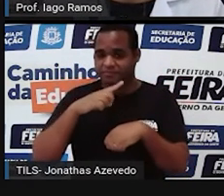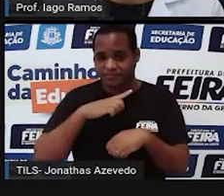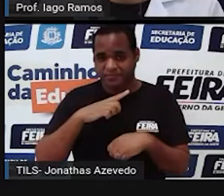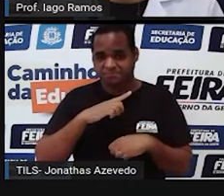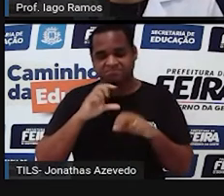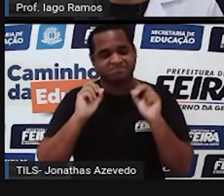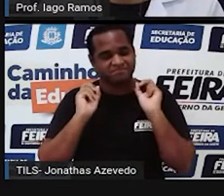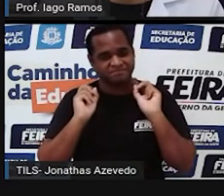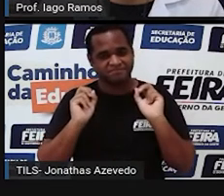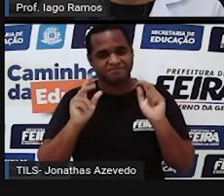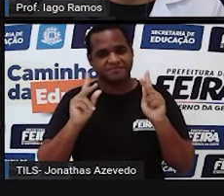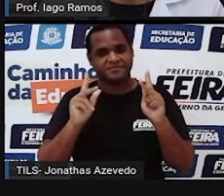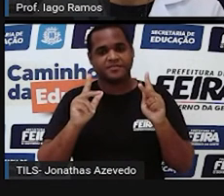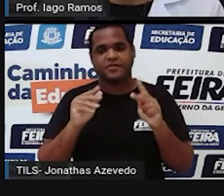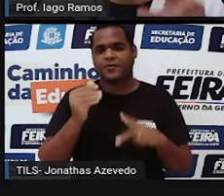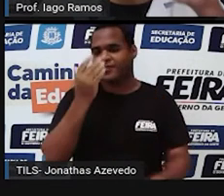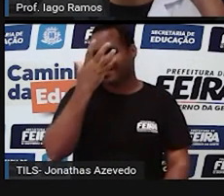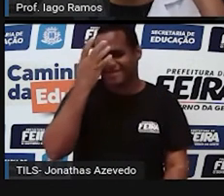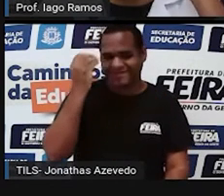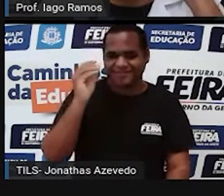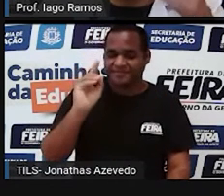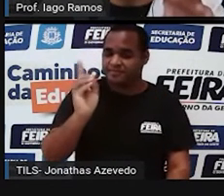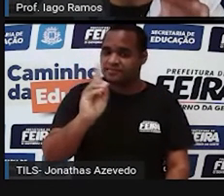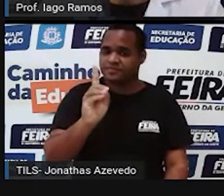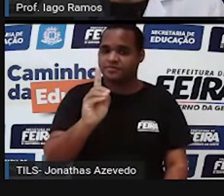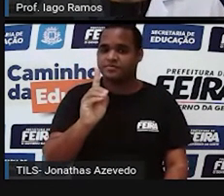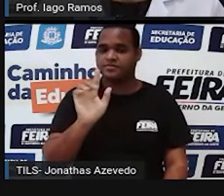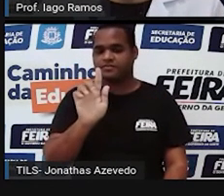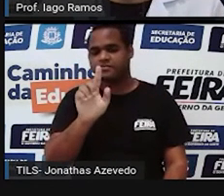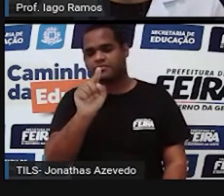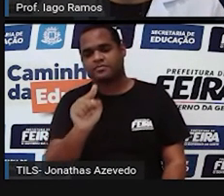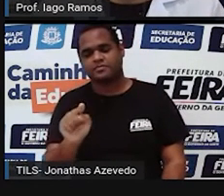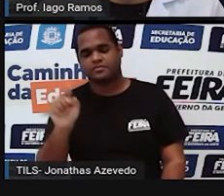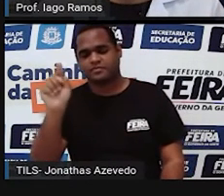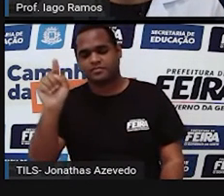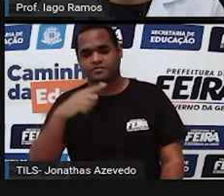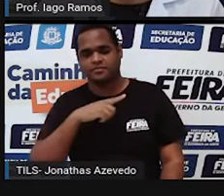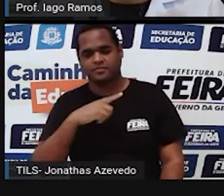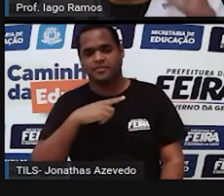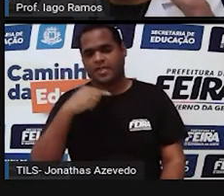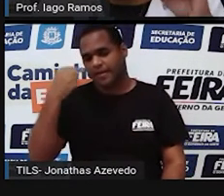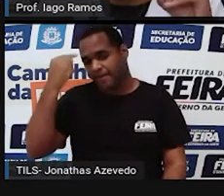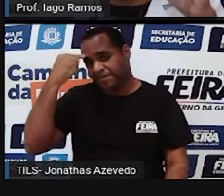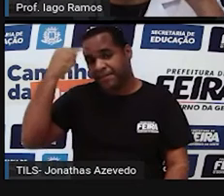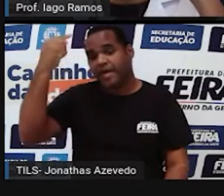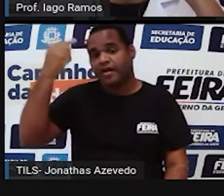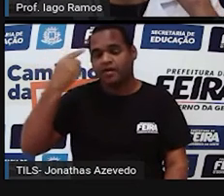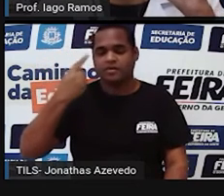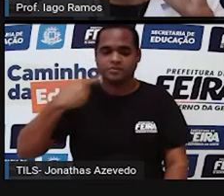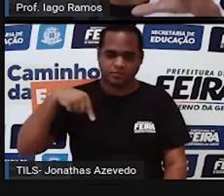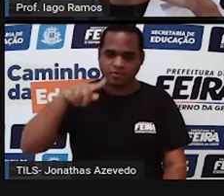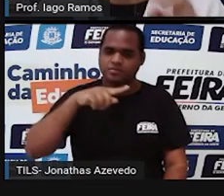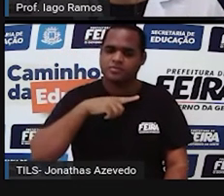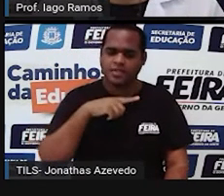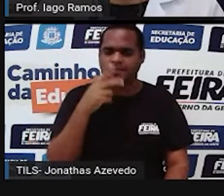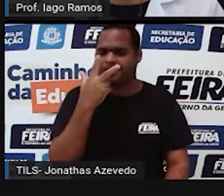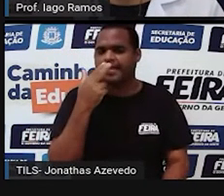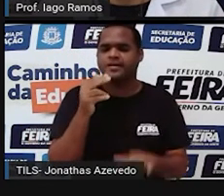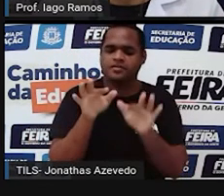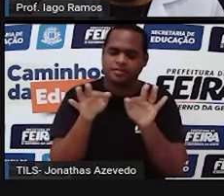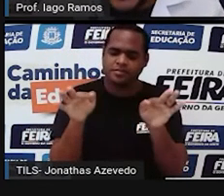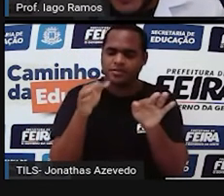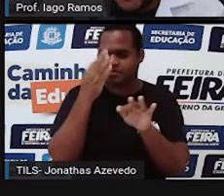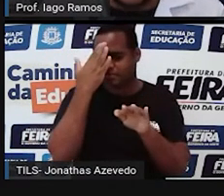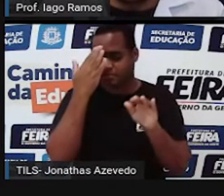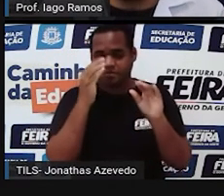Pois bem, para a gente não esquecer, gráfico, né, traz essa ideia aí para nós. É isso aí, né? Uma maneira simples de